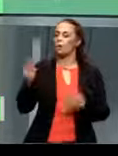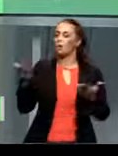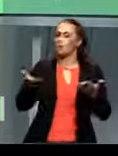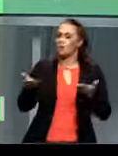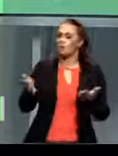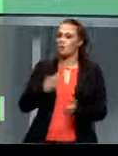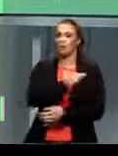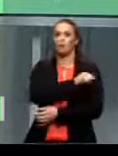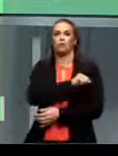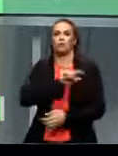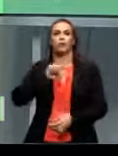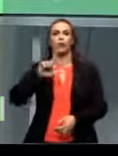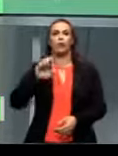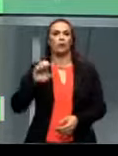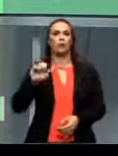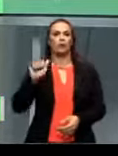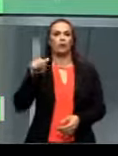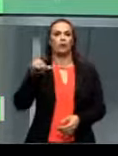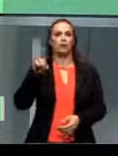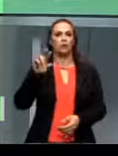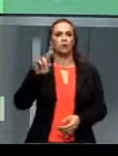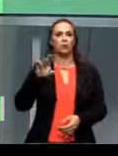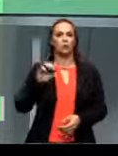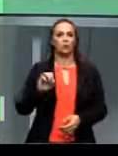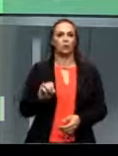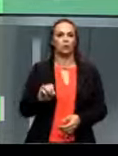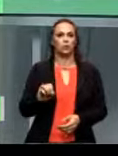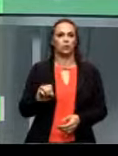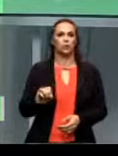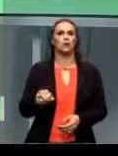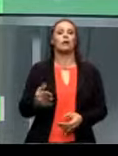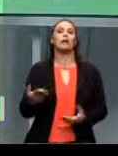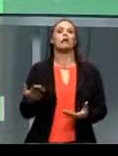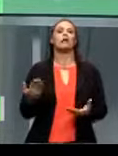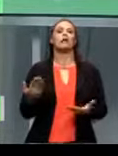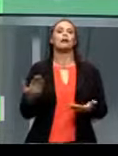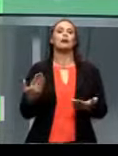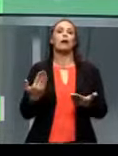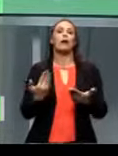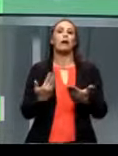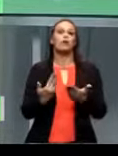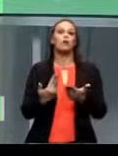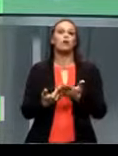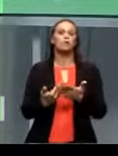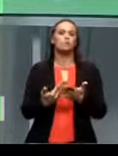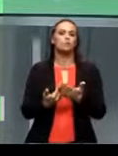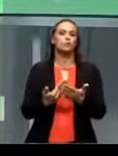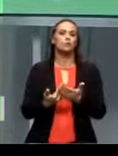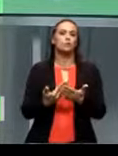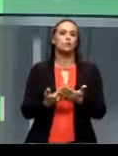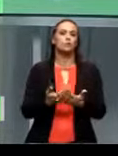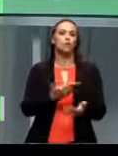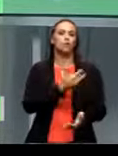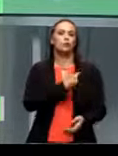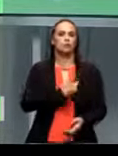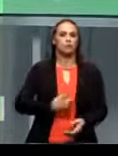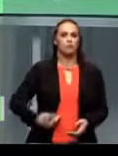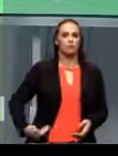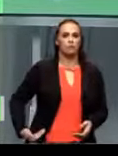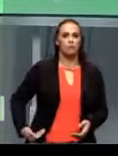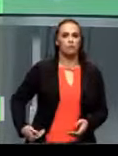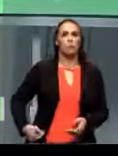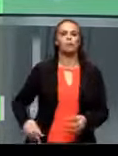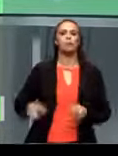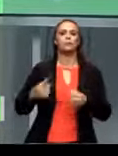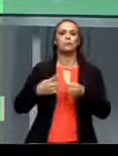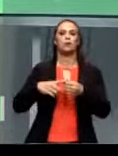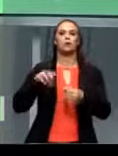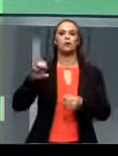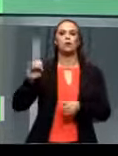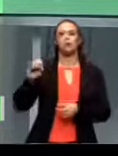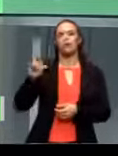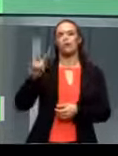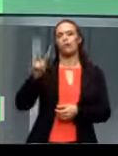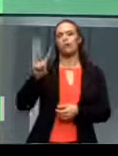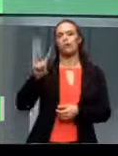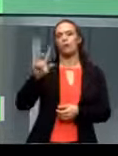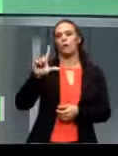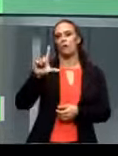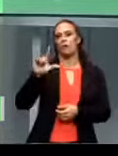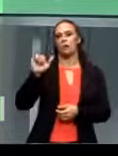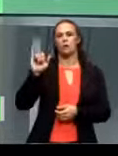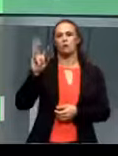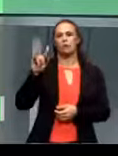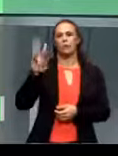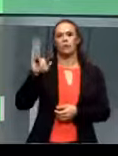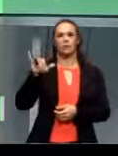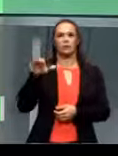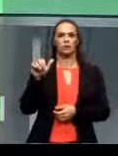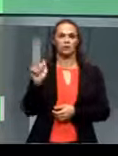você, Leandro, da Escola Mário Campos e Silva, é do município de Oliveira, 9º ano, professora Marisa.